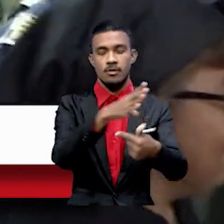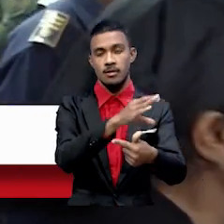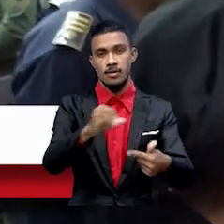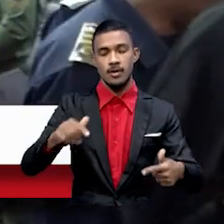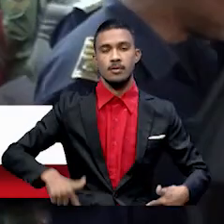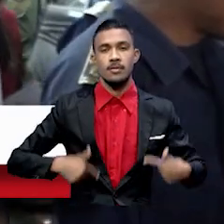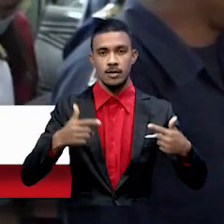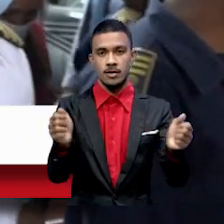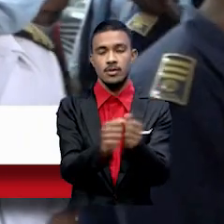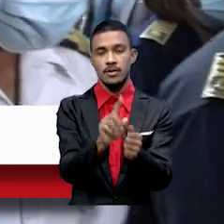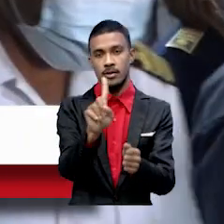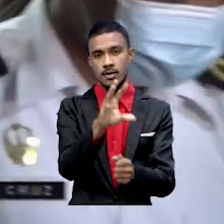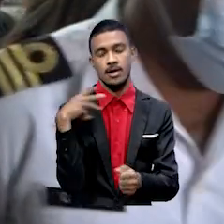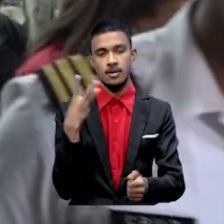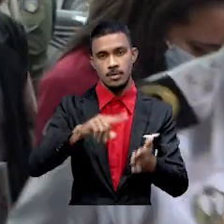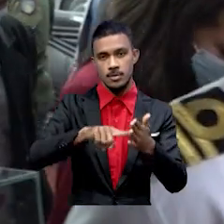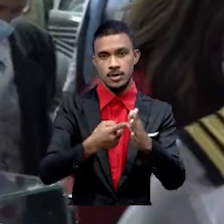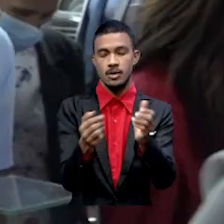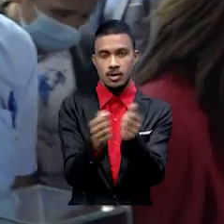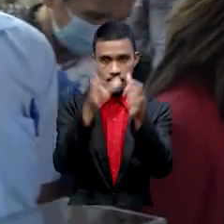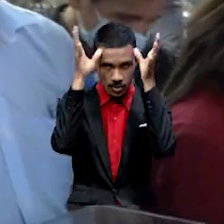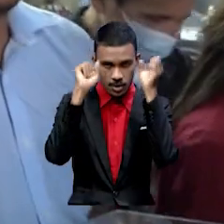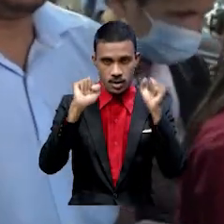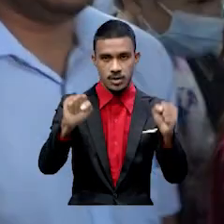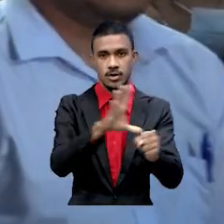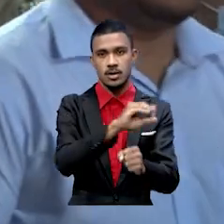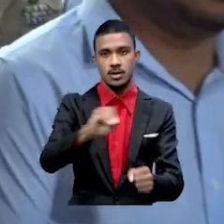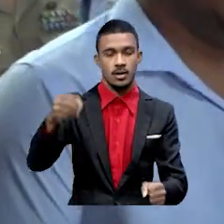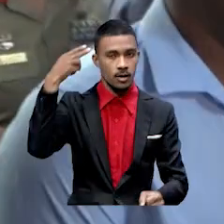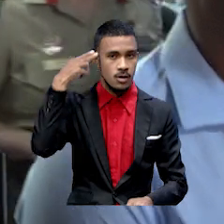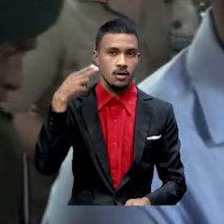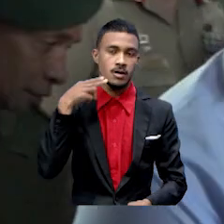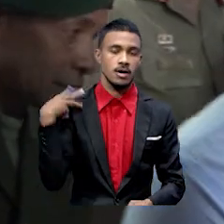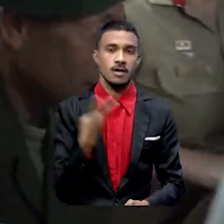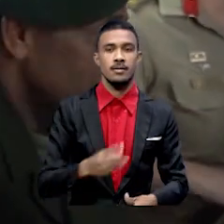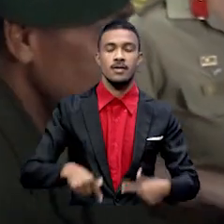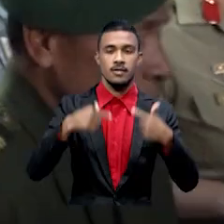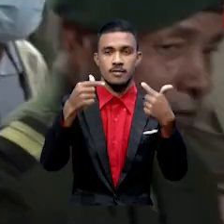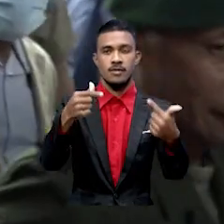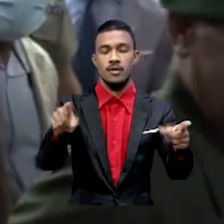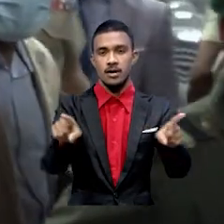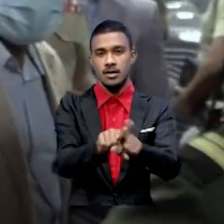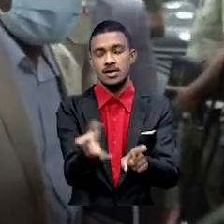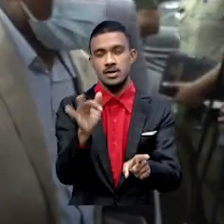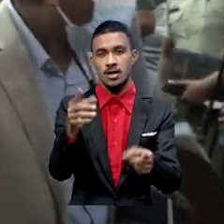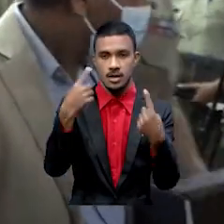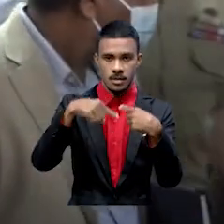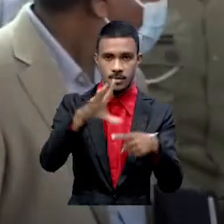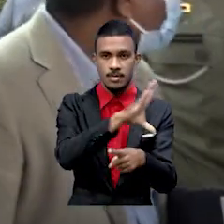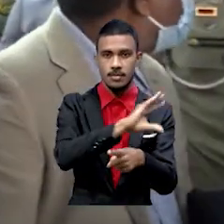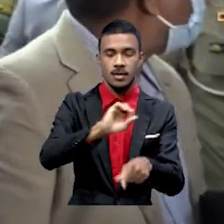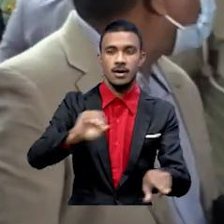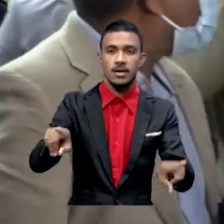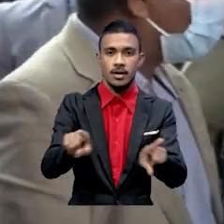Sirene também. O presidente da República, Dr. Ramazon, também consegue parar a oportunidade para ser ex-titular, ser